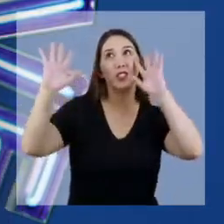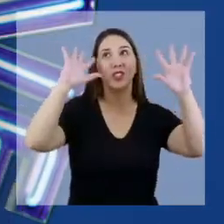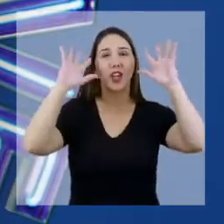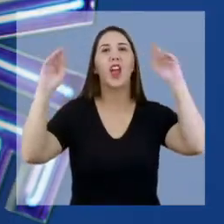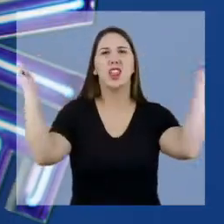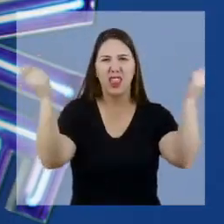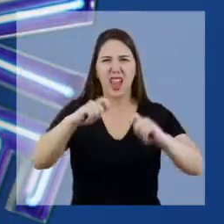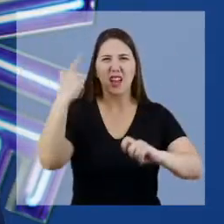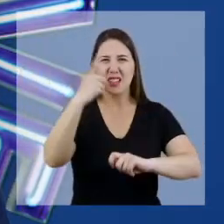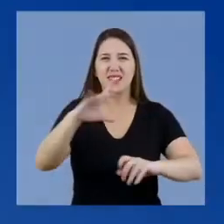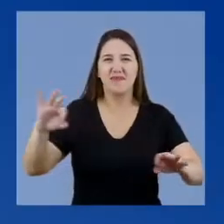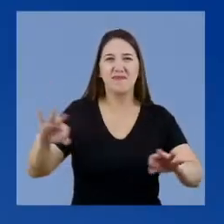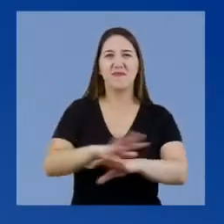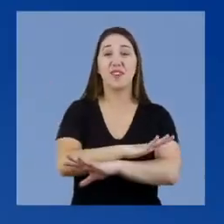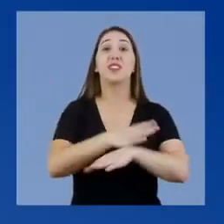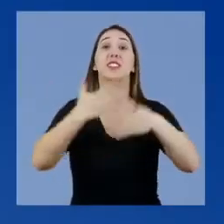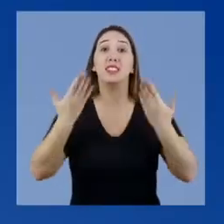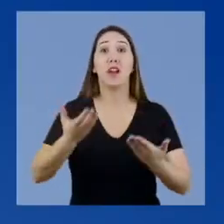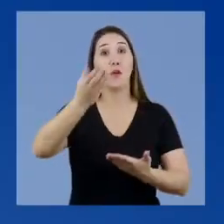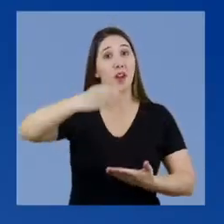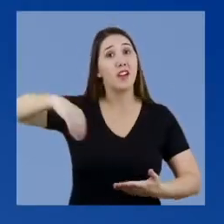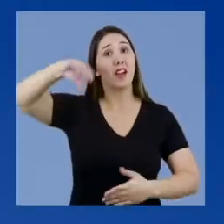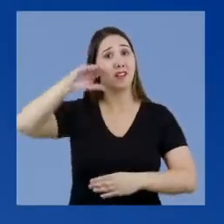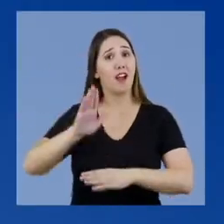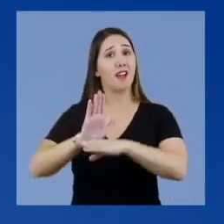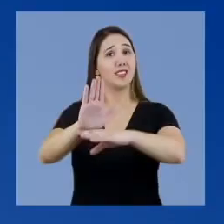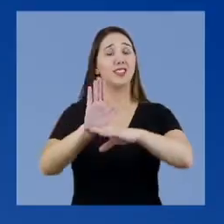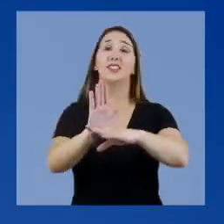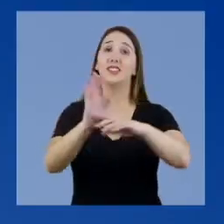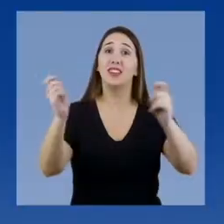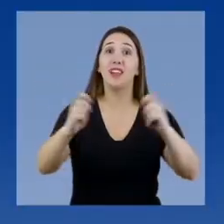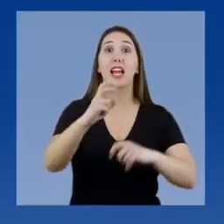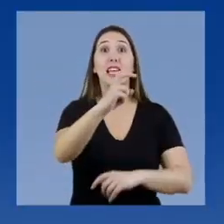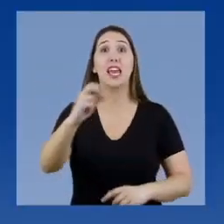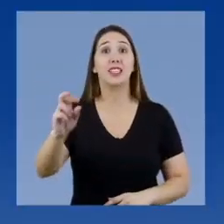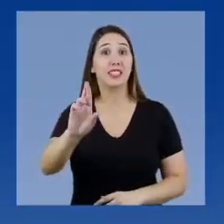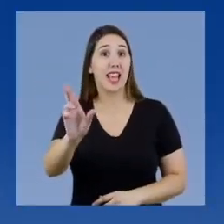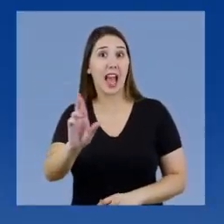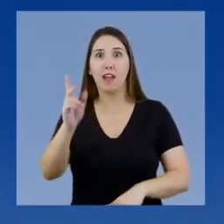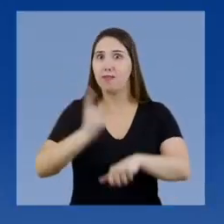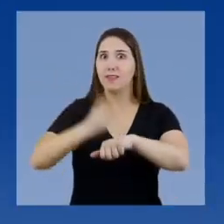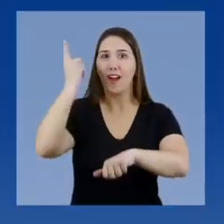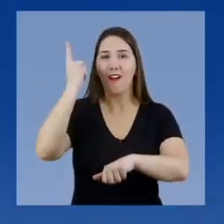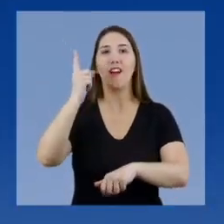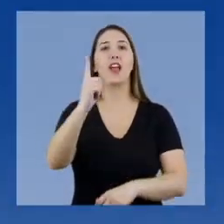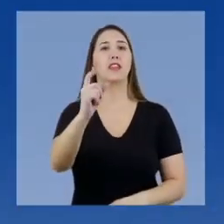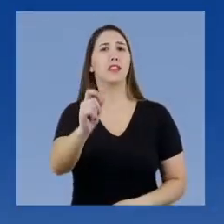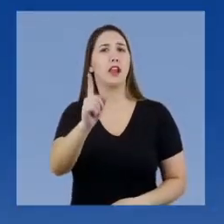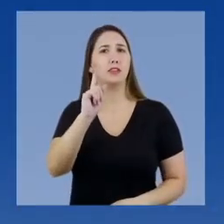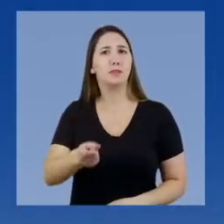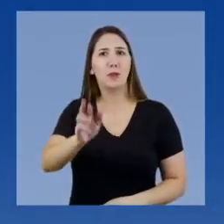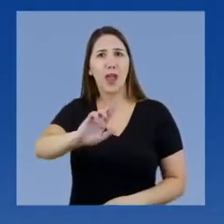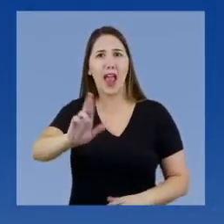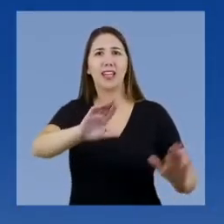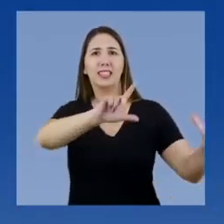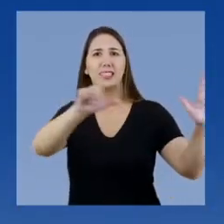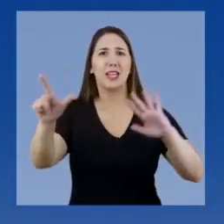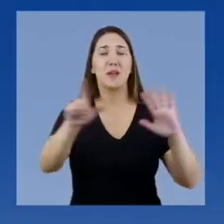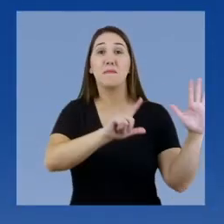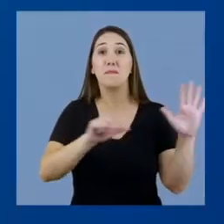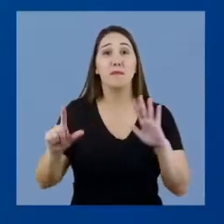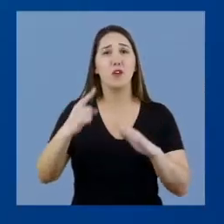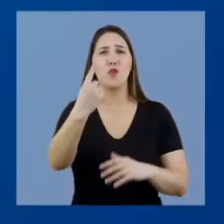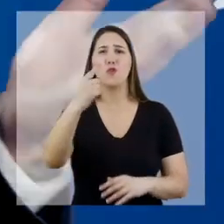sonhos, conta com a Unilever. É a promoção Conta com a Unilever. São R$500 na hora. R$10 mil